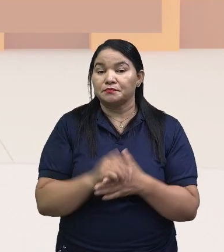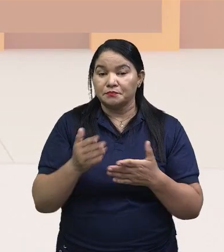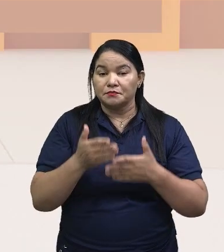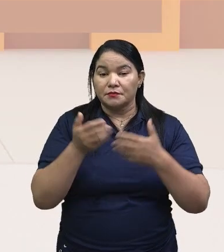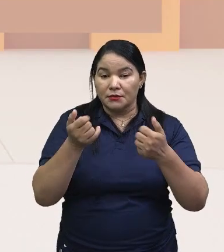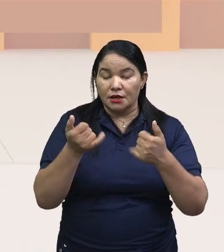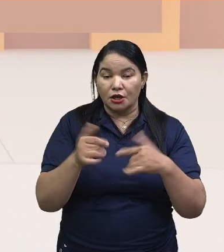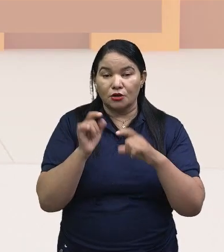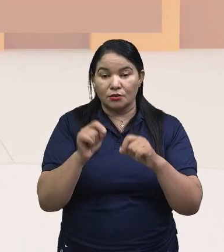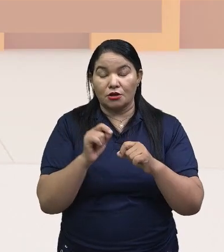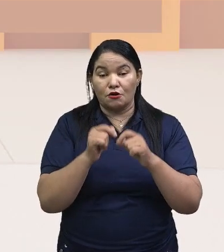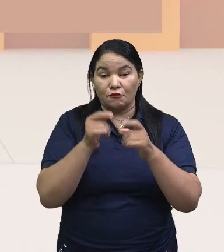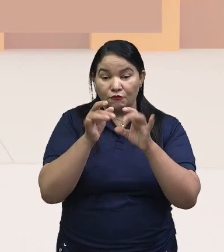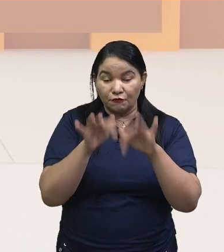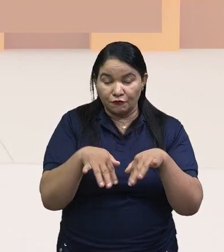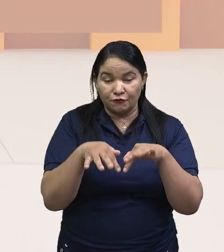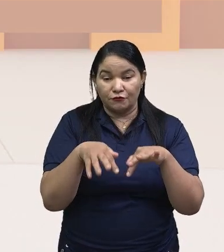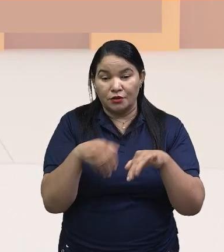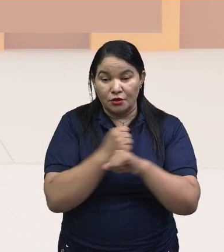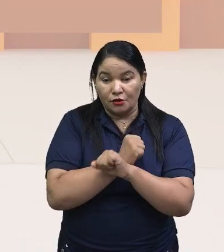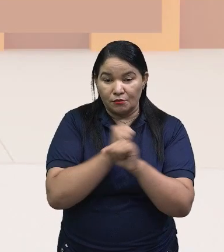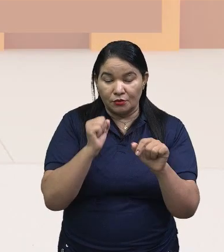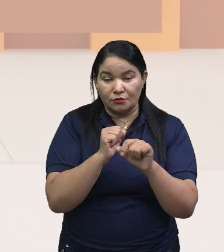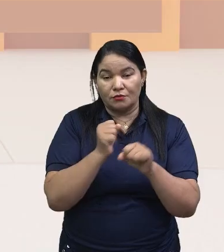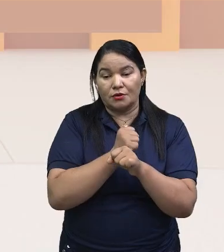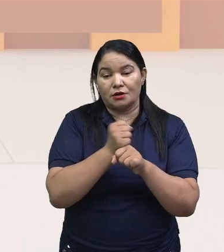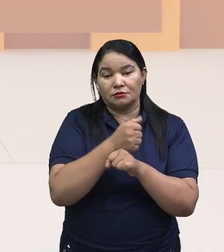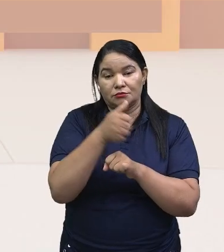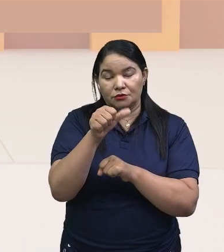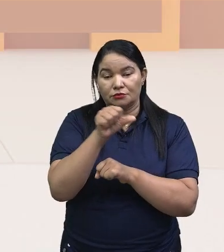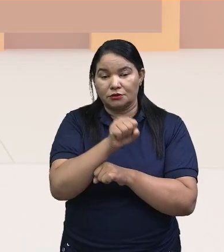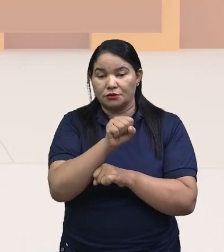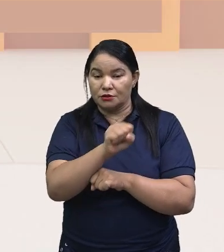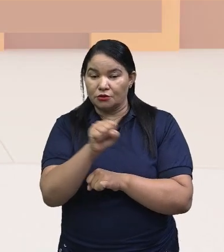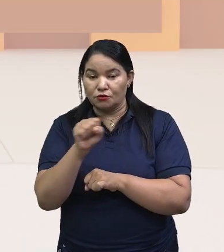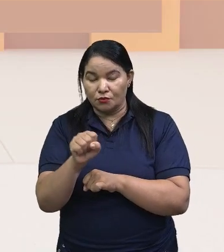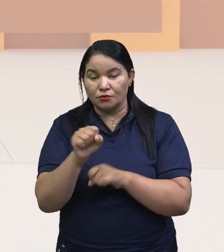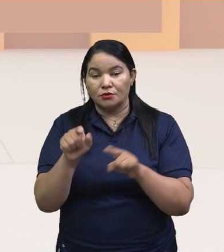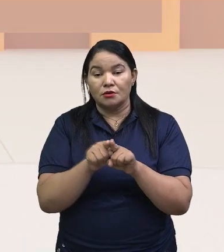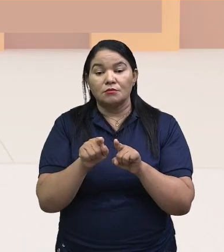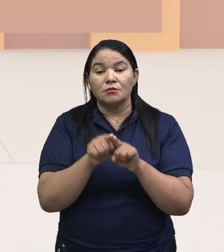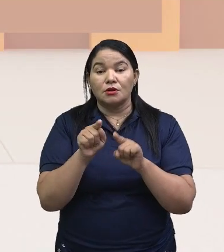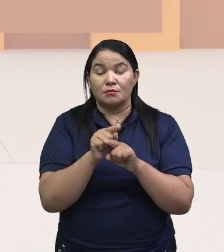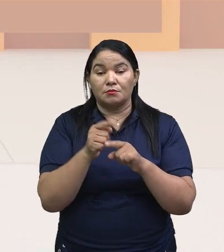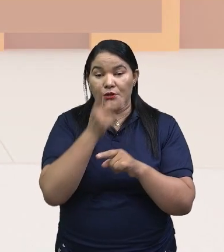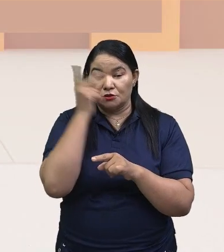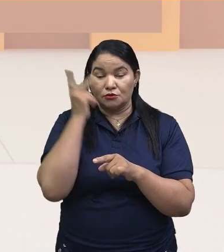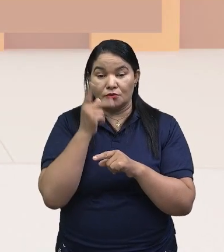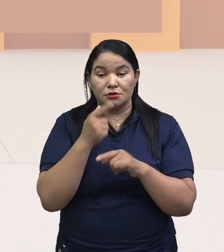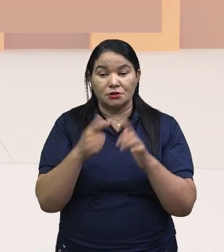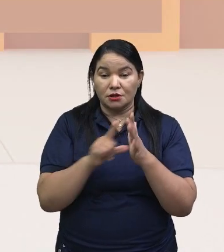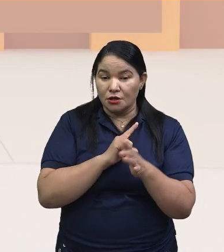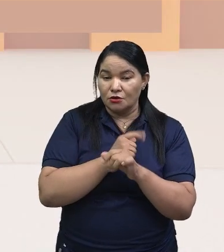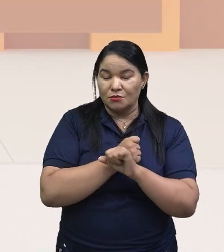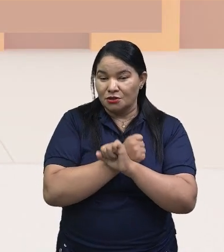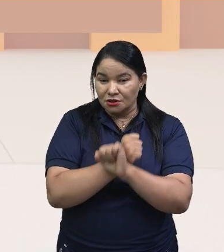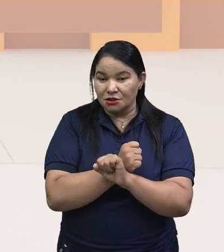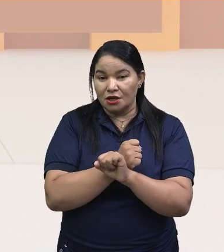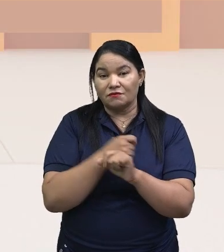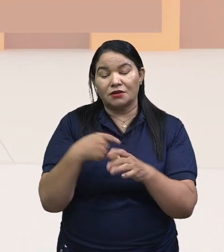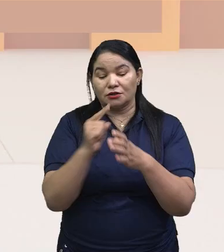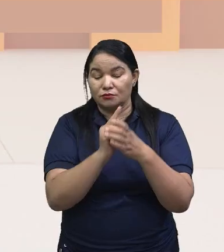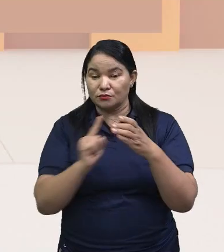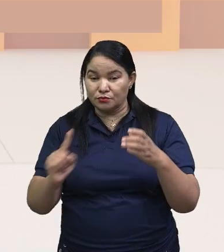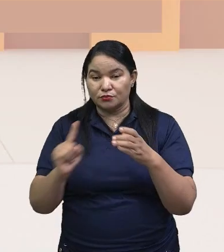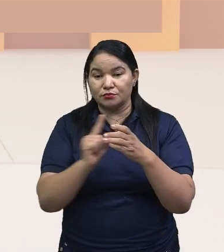da abolição que se deu em 1888, os ex-escravizados, eles ficaram à margem